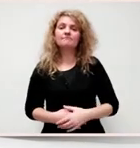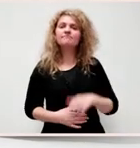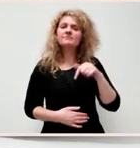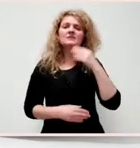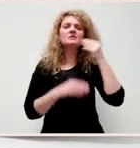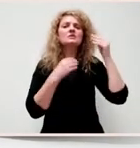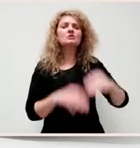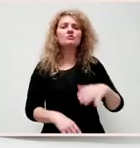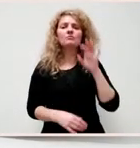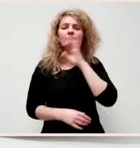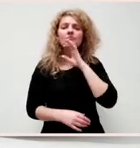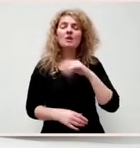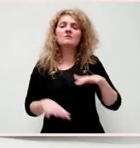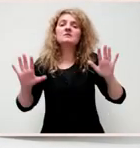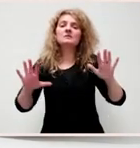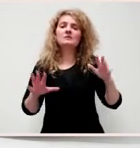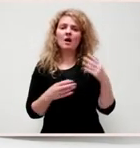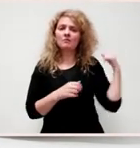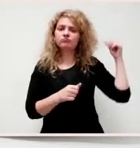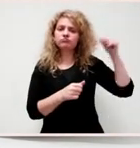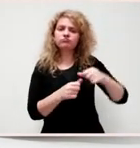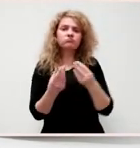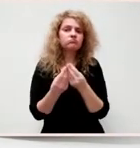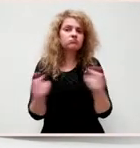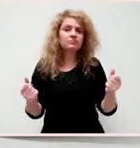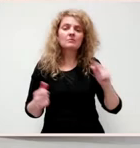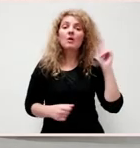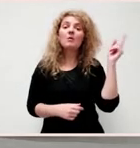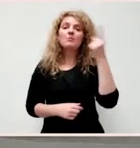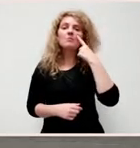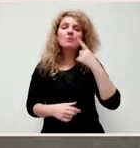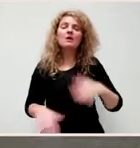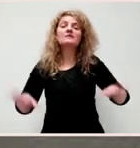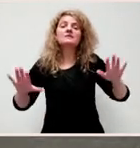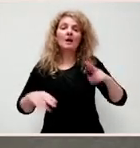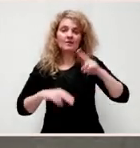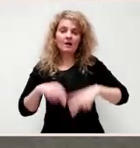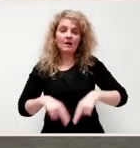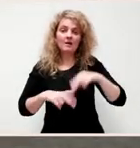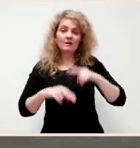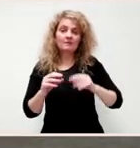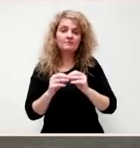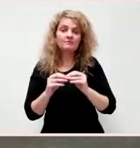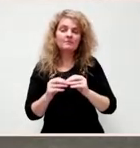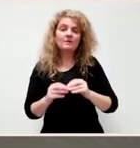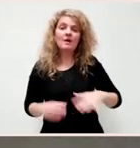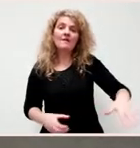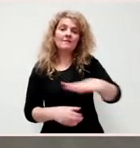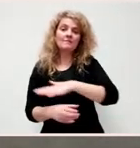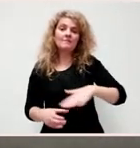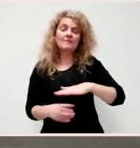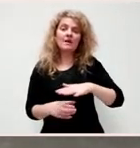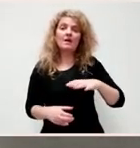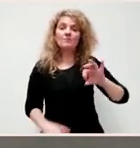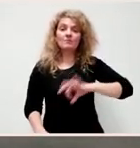estivo desaparecido durante moitos anos. Foi localizado durante unhas obras na pontevedresa Praza do Teucro. Ao levantar esa gran